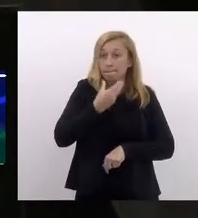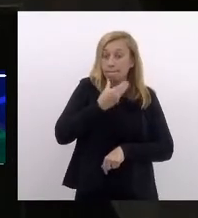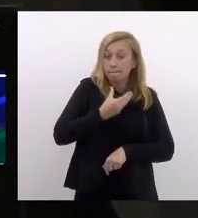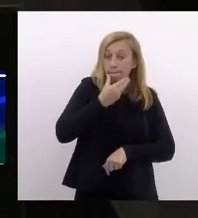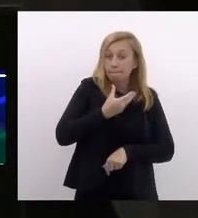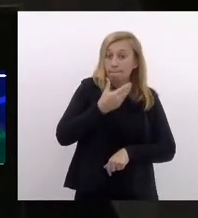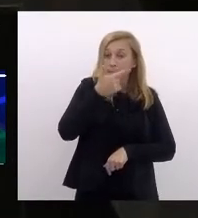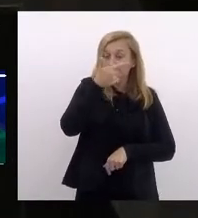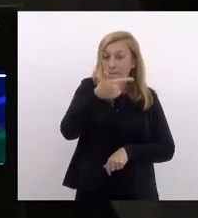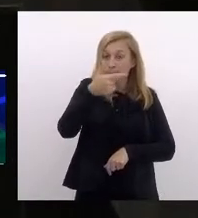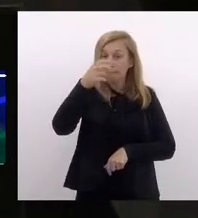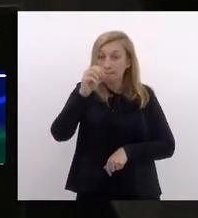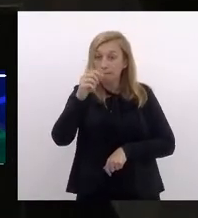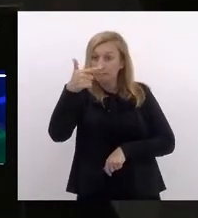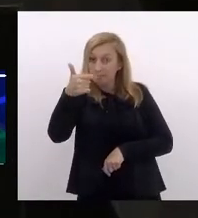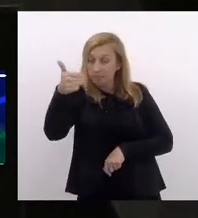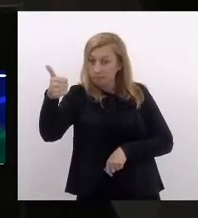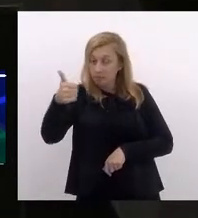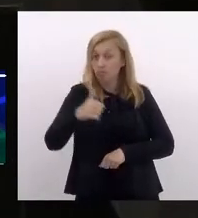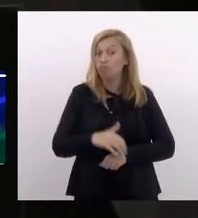de dezembro de 2021.